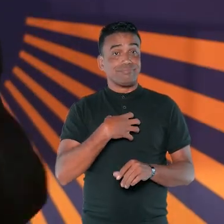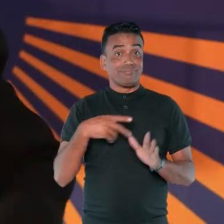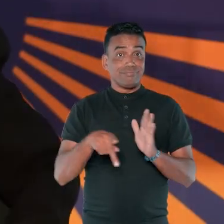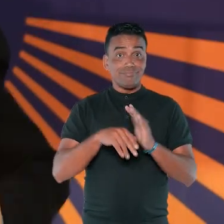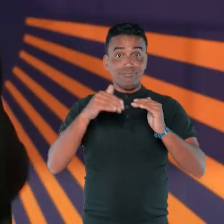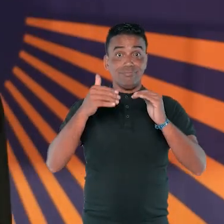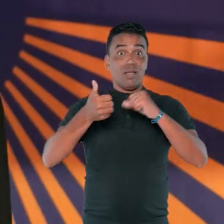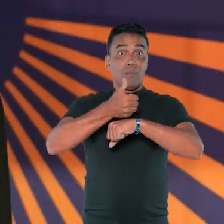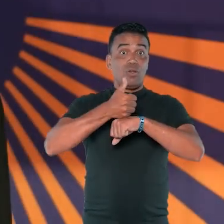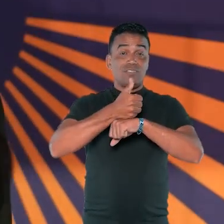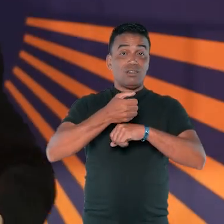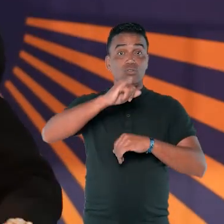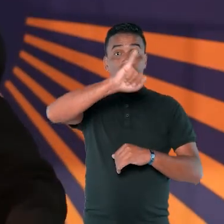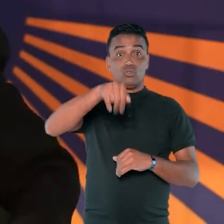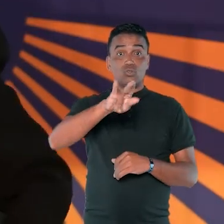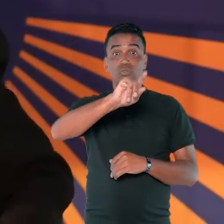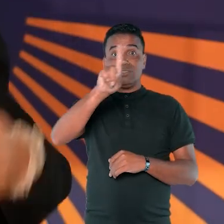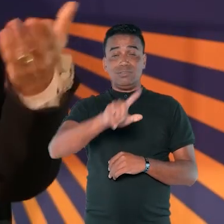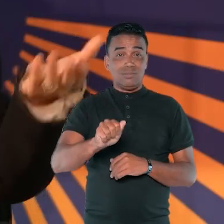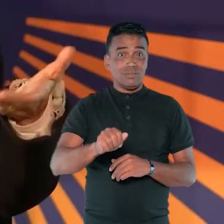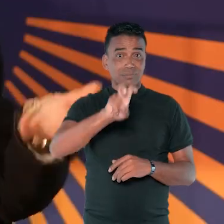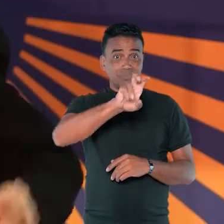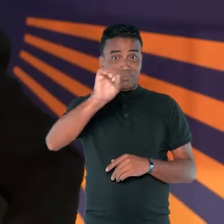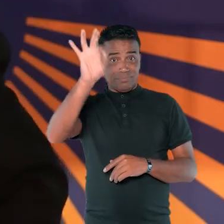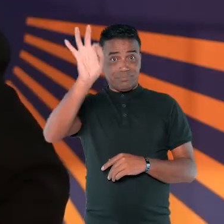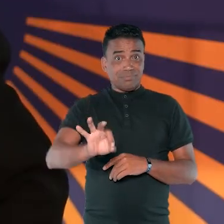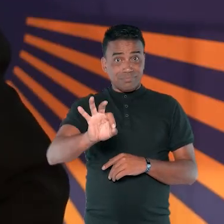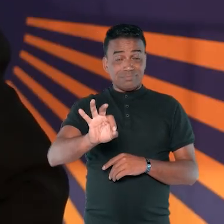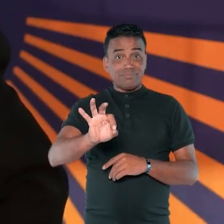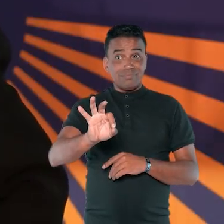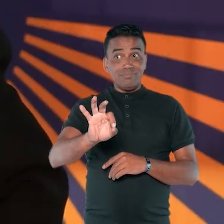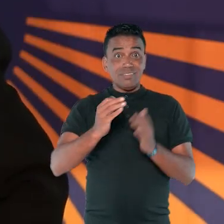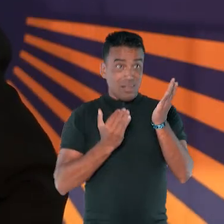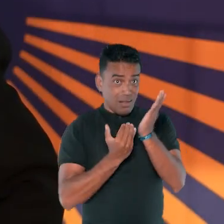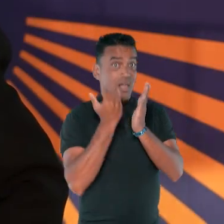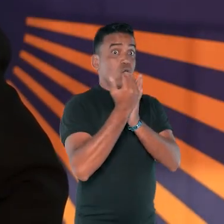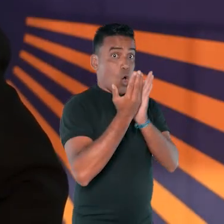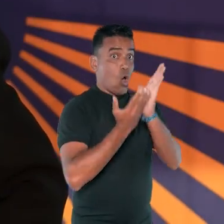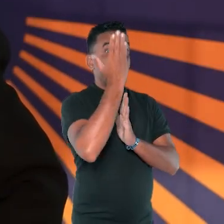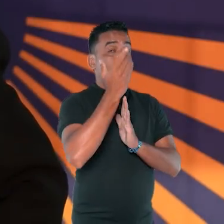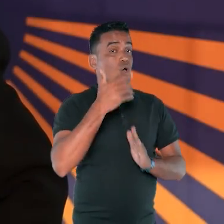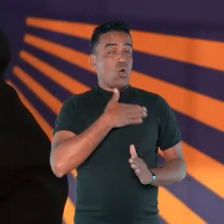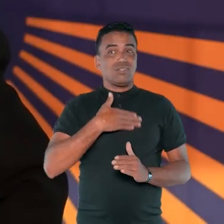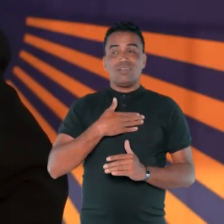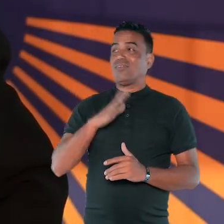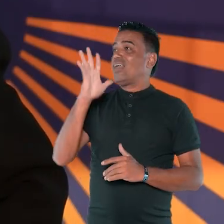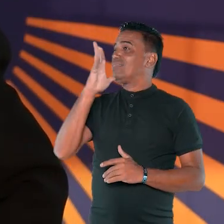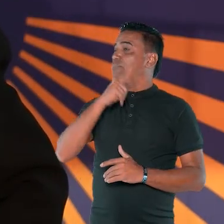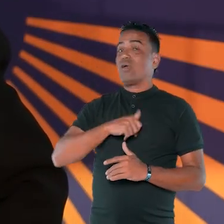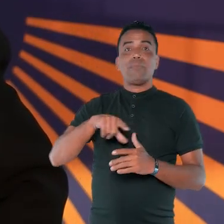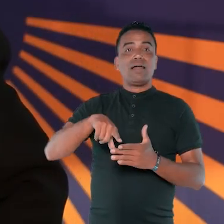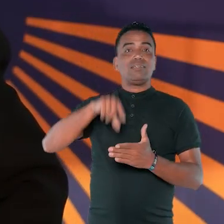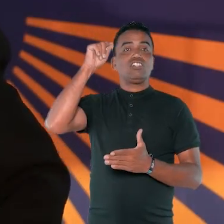Antigamente eu achava que 50% que perdia não gostava da gente. Quem ganhou gostava. Não. Quem ganhou acha que eu demorei para decidir. Quem perdeu